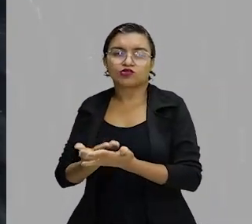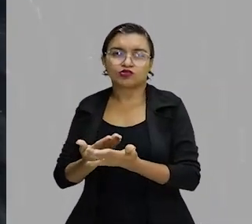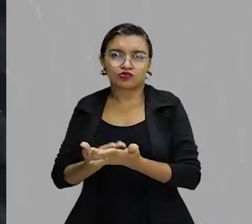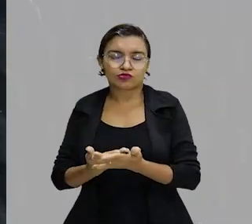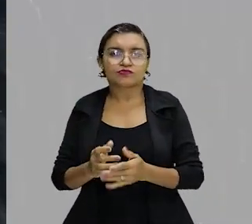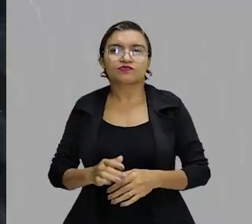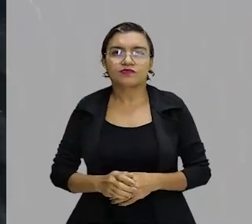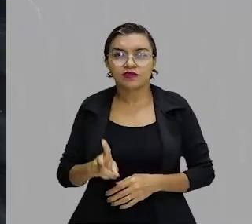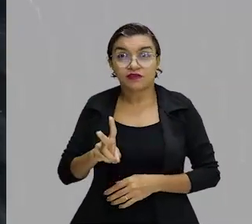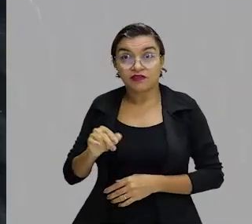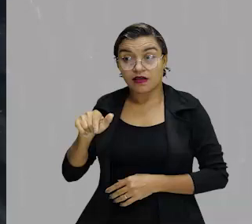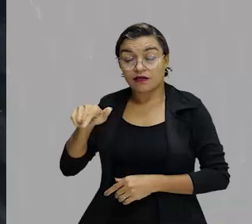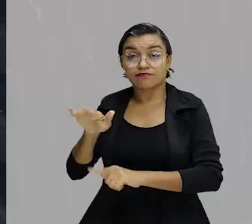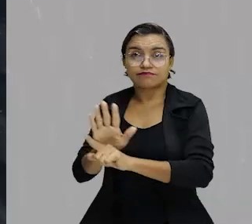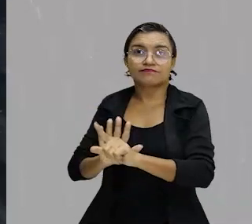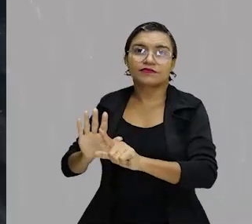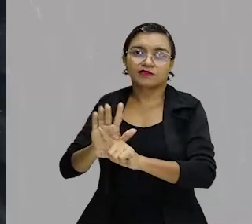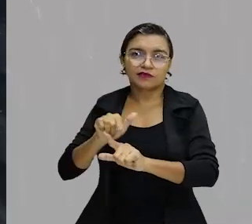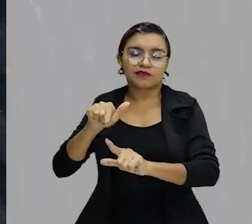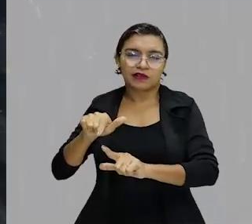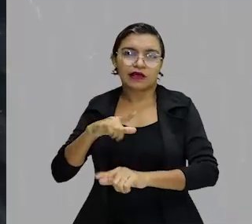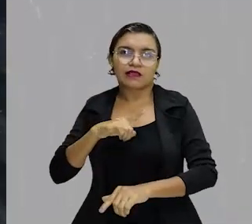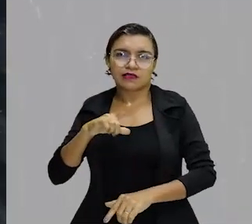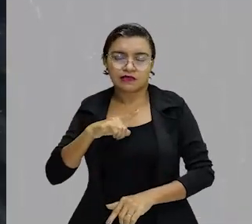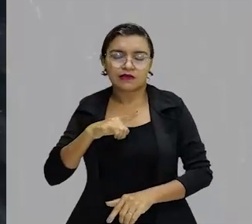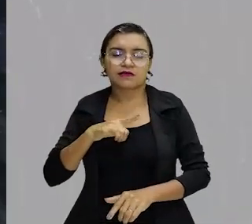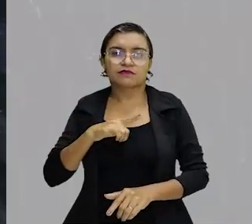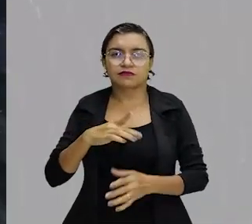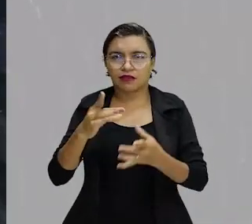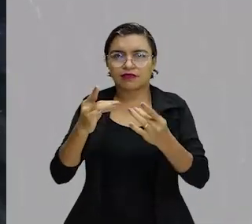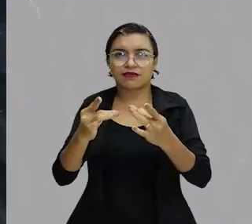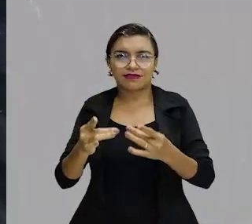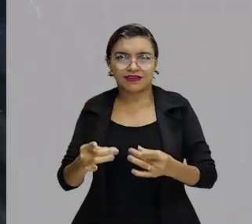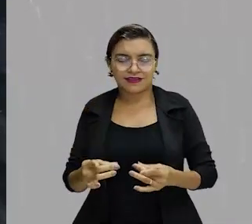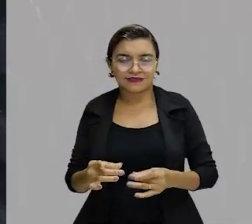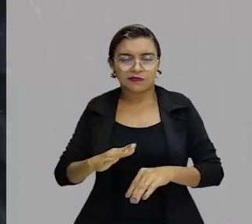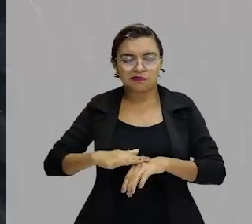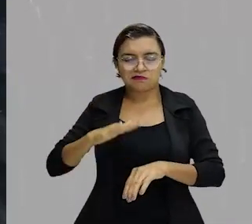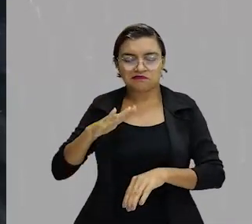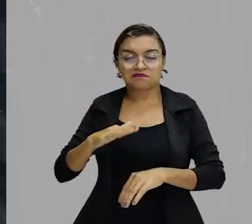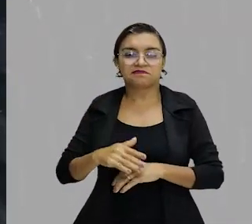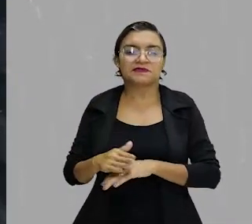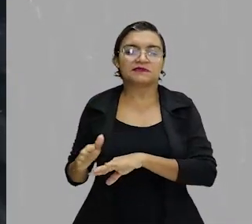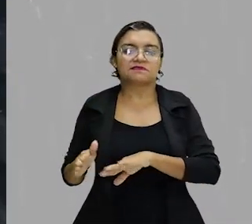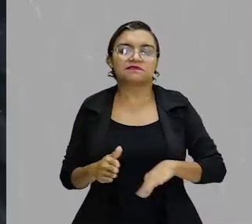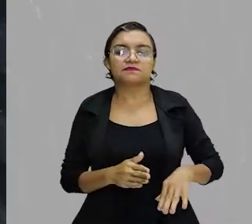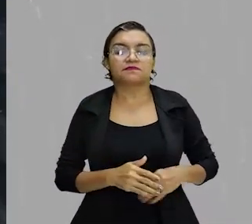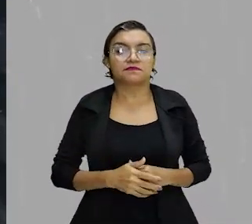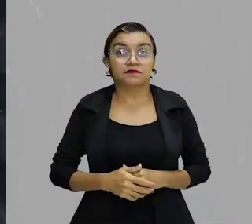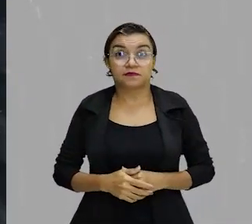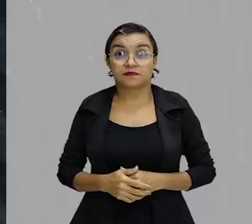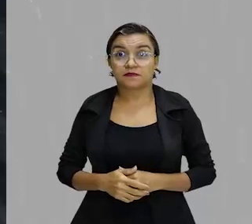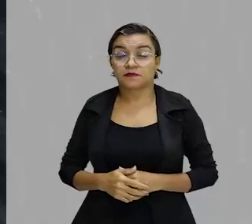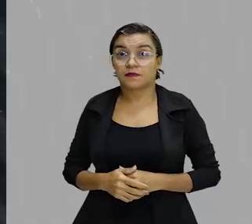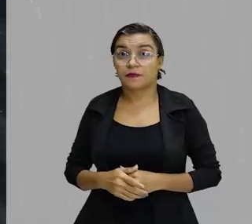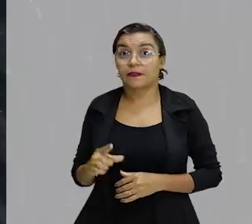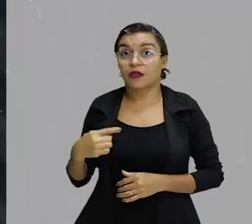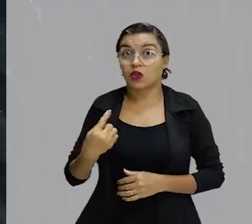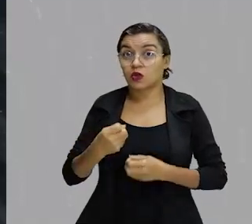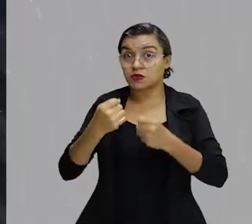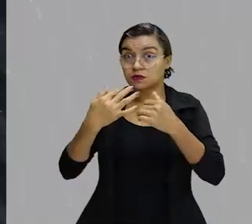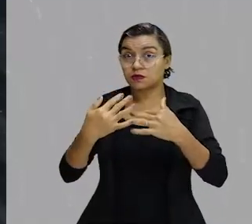e na plataforma Gonçalves Dias, que aí você vai ver mais detalhes, tá bom? Então, olha só, quando nós falamos da